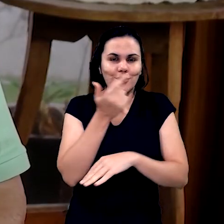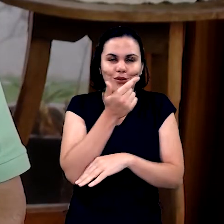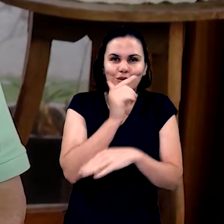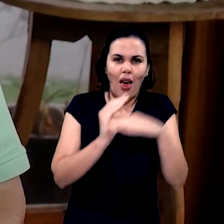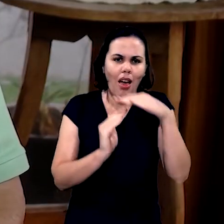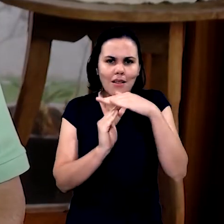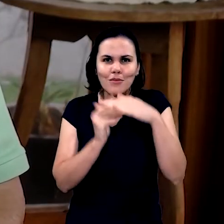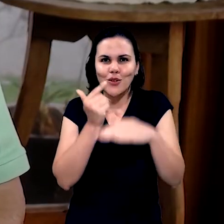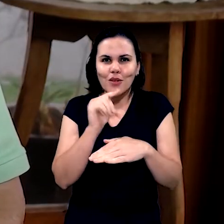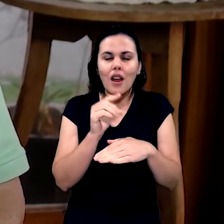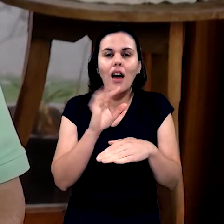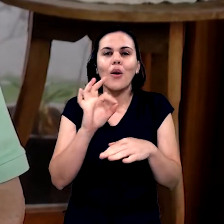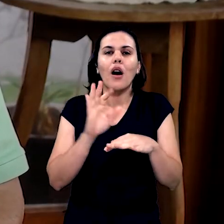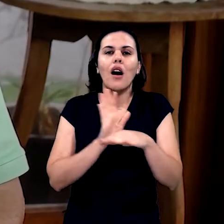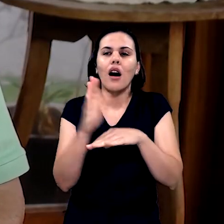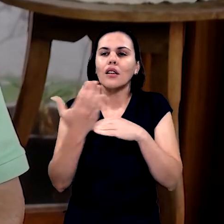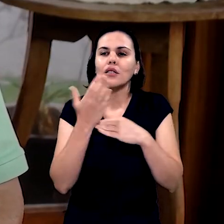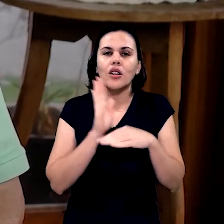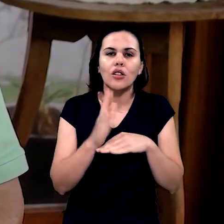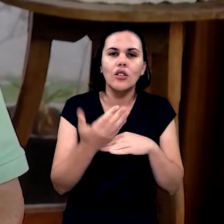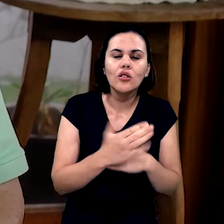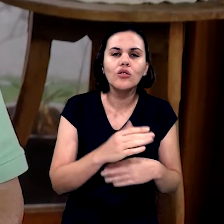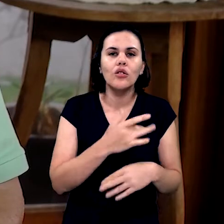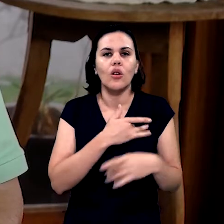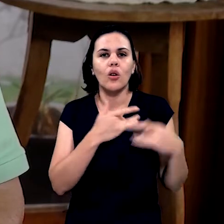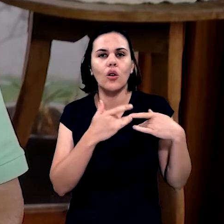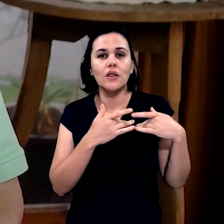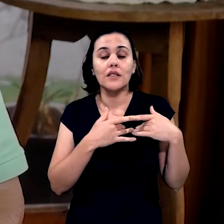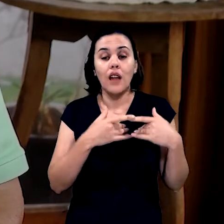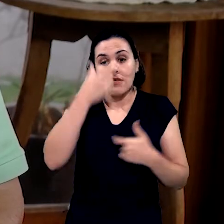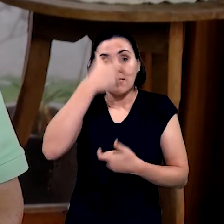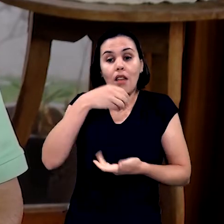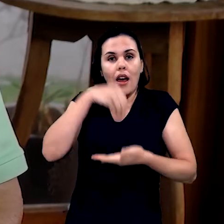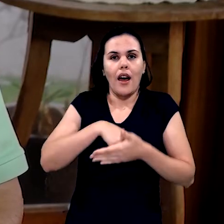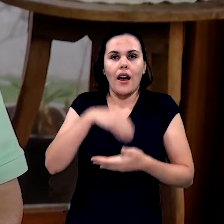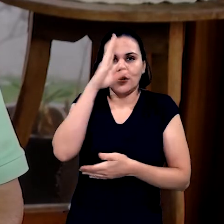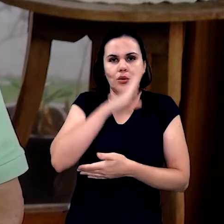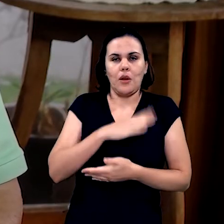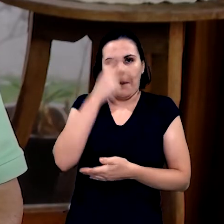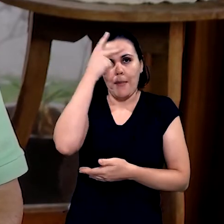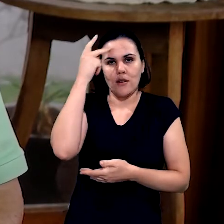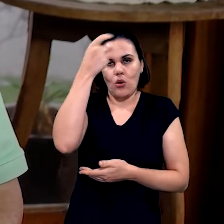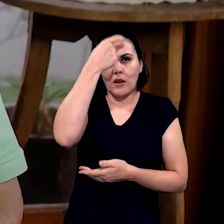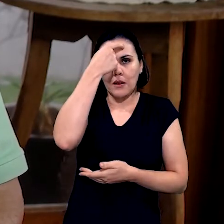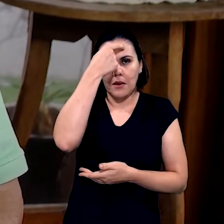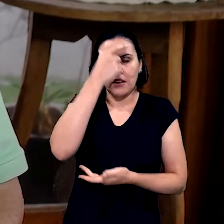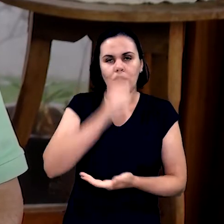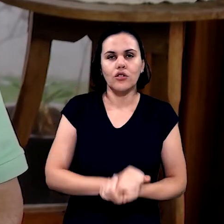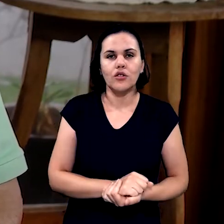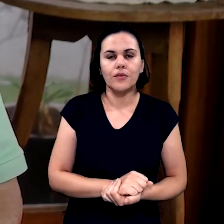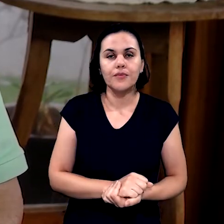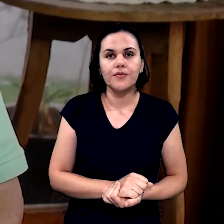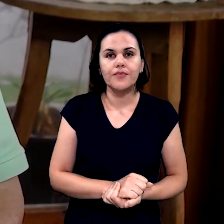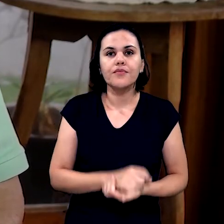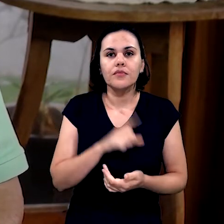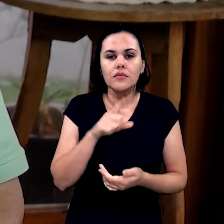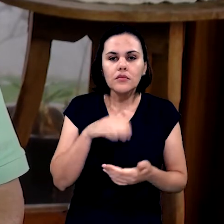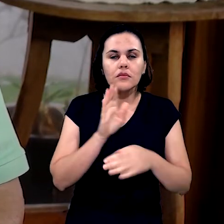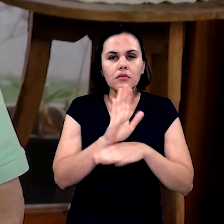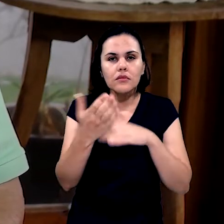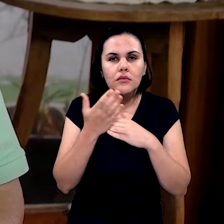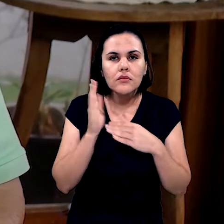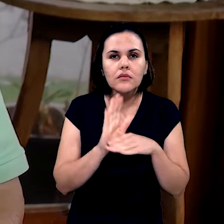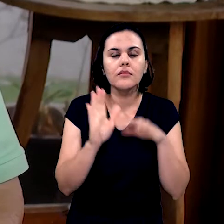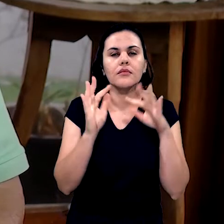Eu aprendi que a solidariedade, a fraternidade é uma coisa que está presente no corpo do brasileiro, na mente do brasileiro. E